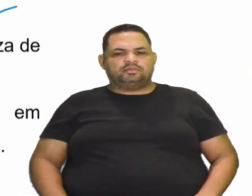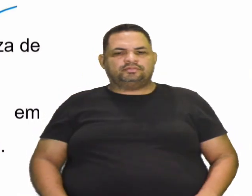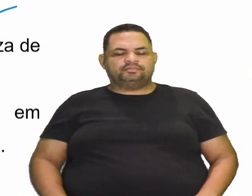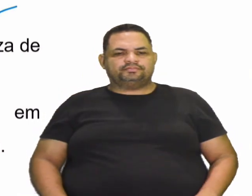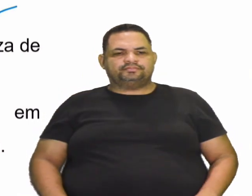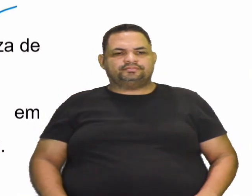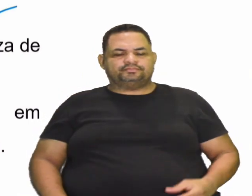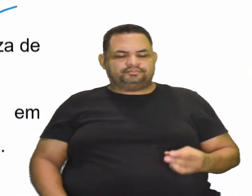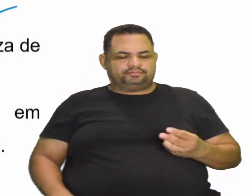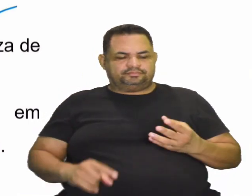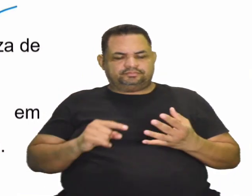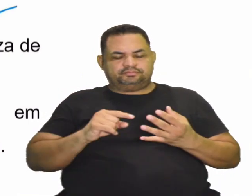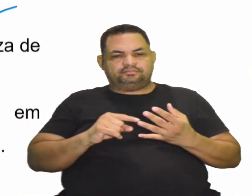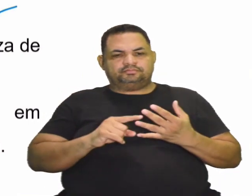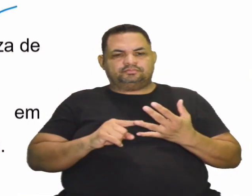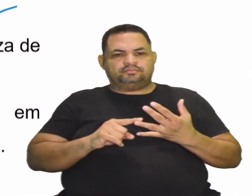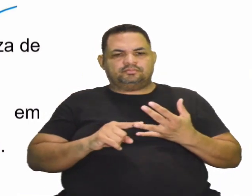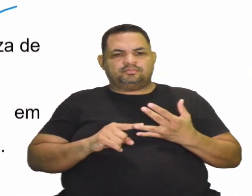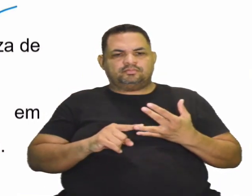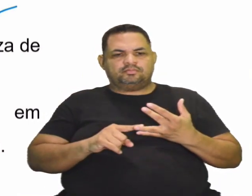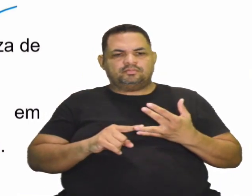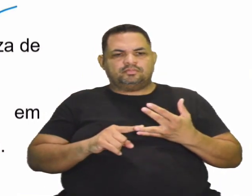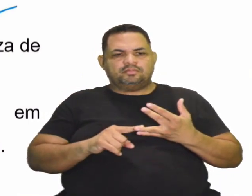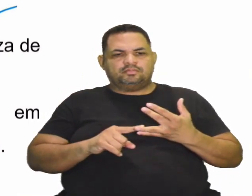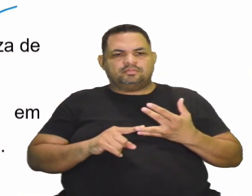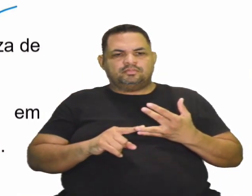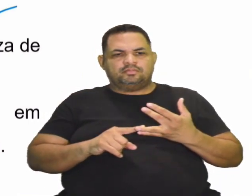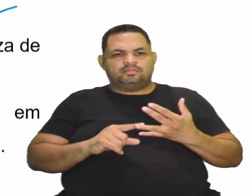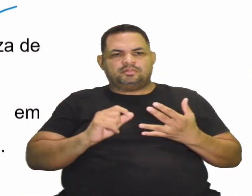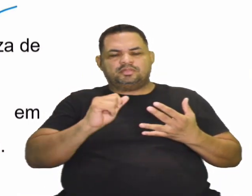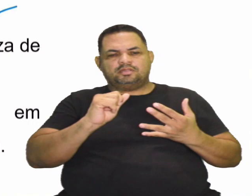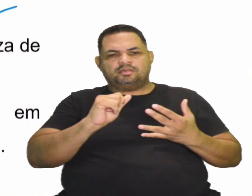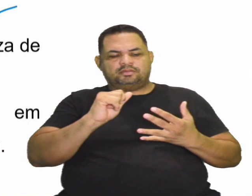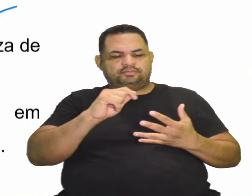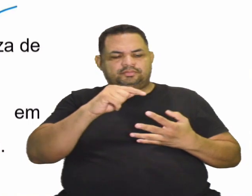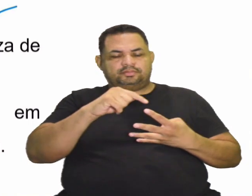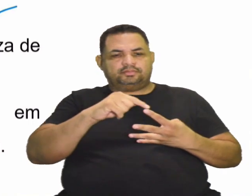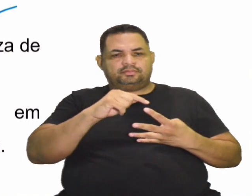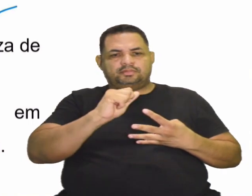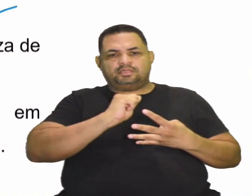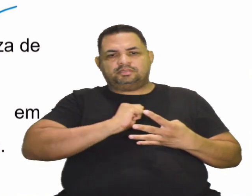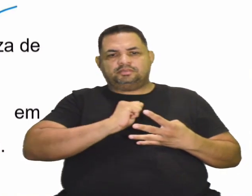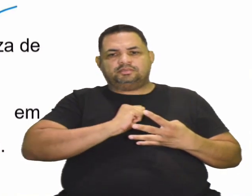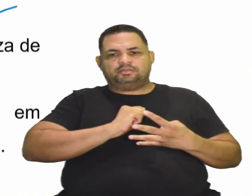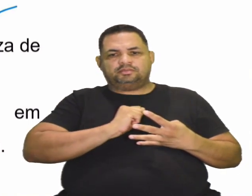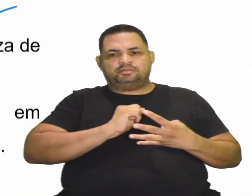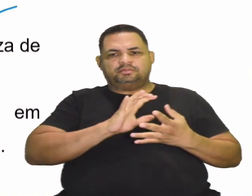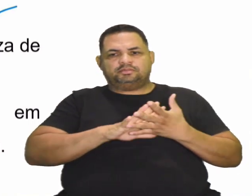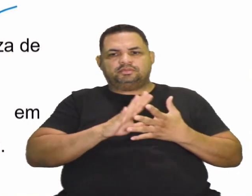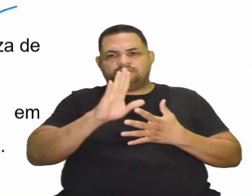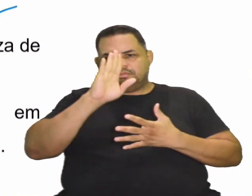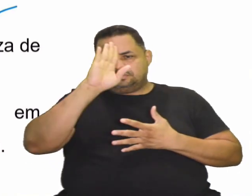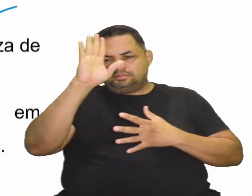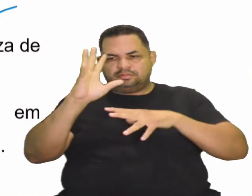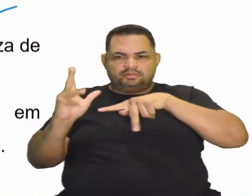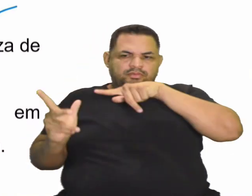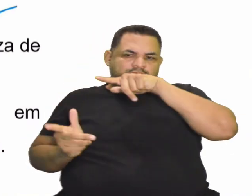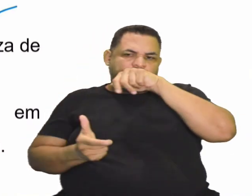realidade? Se o antropocentrismo, ou seja, o homem como centro do universo, então, os